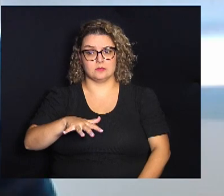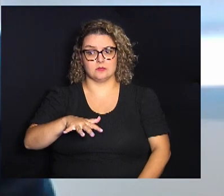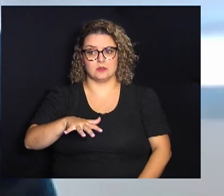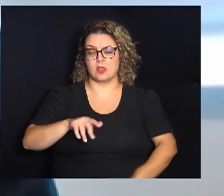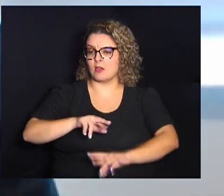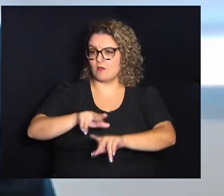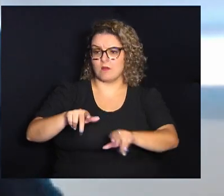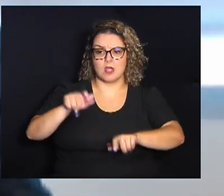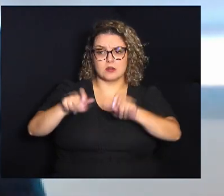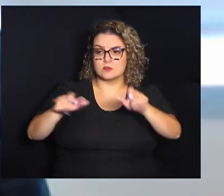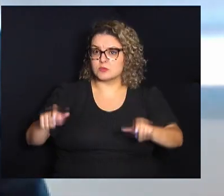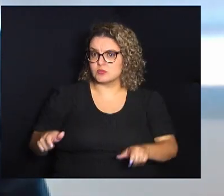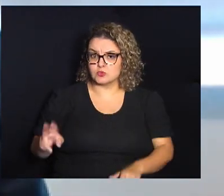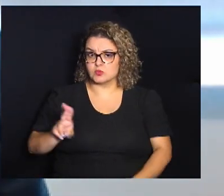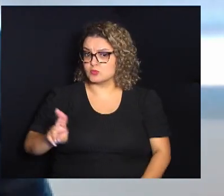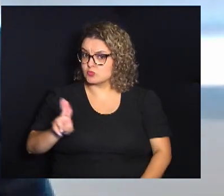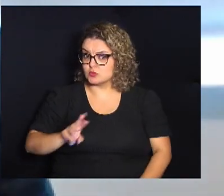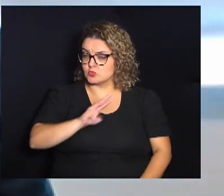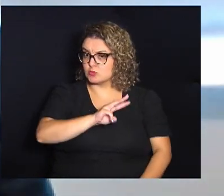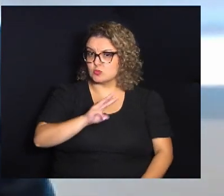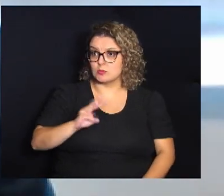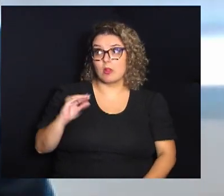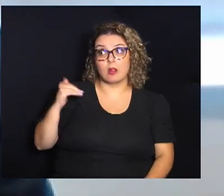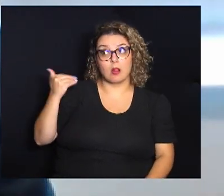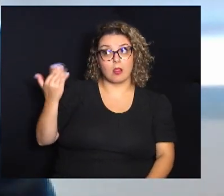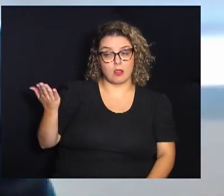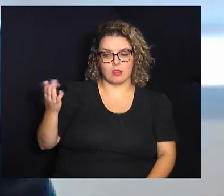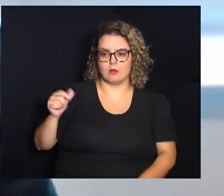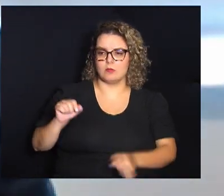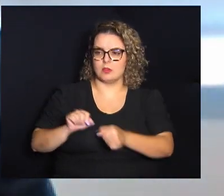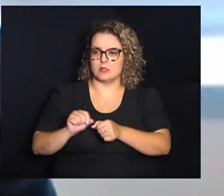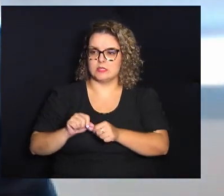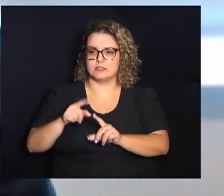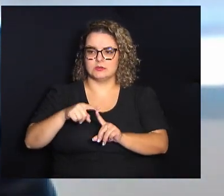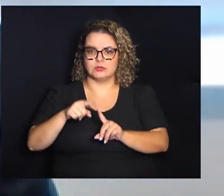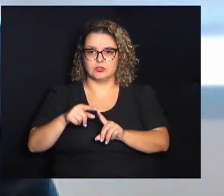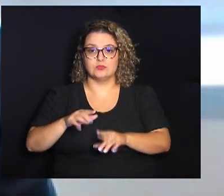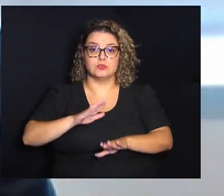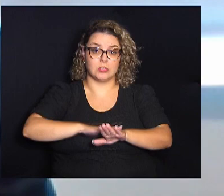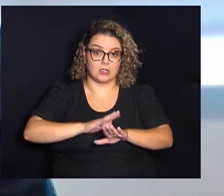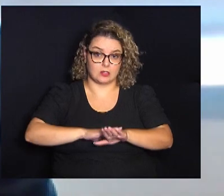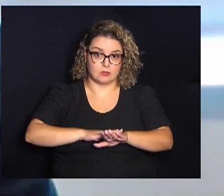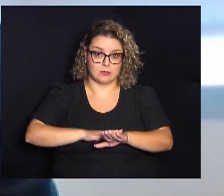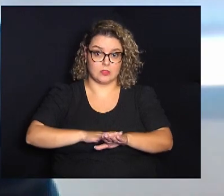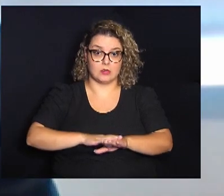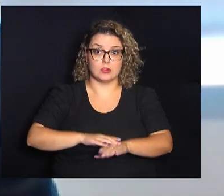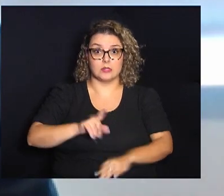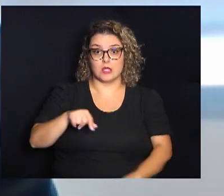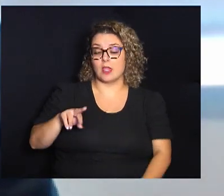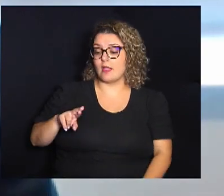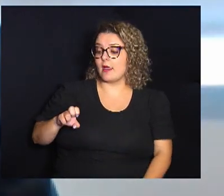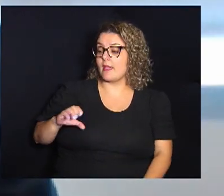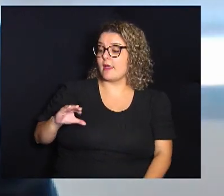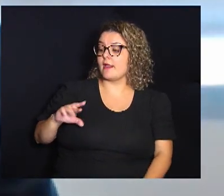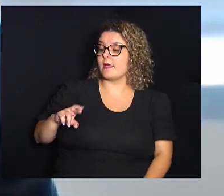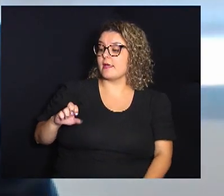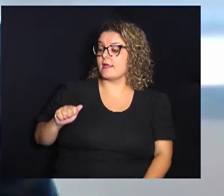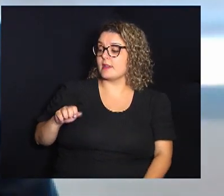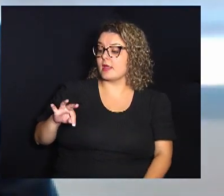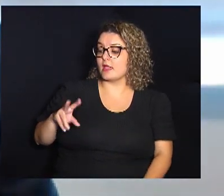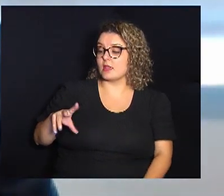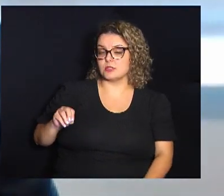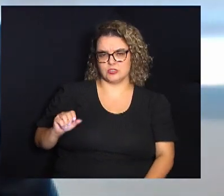usuários utilizam sites que estão sediados lá fora para fazer esse tipo de atividade, que é uma atividade recreativa muito bem quista aqui no